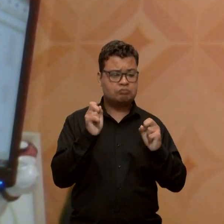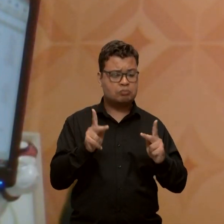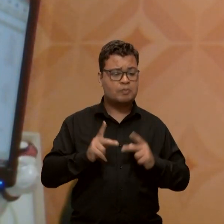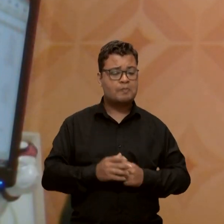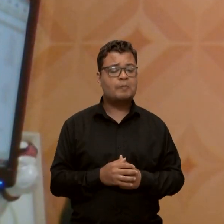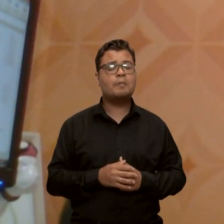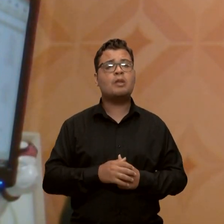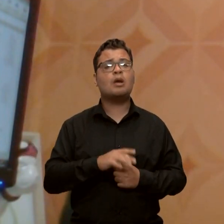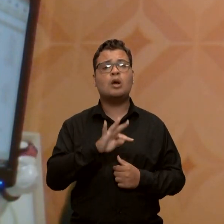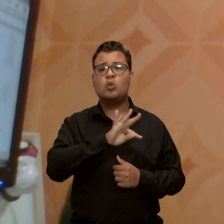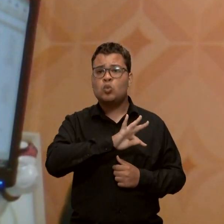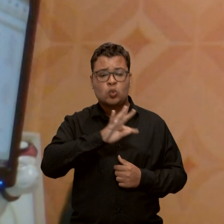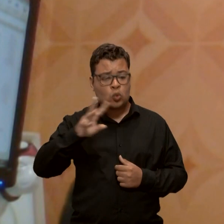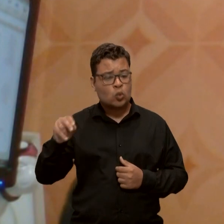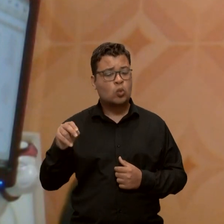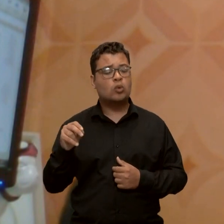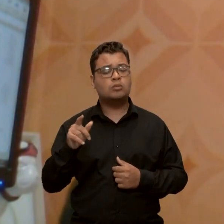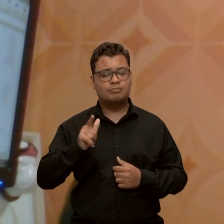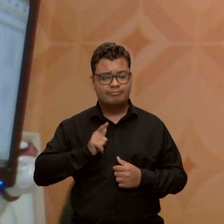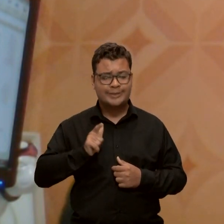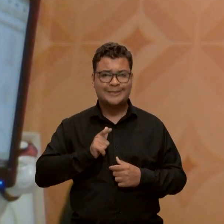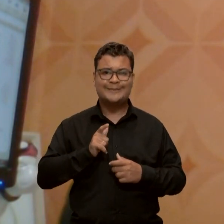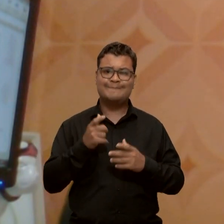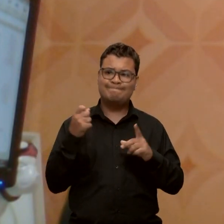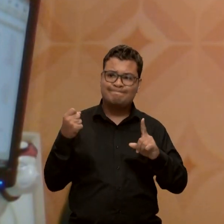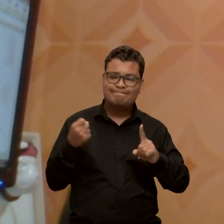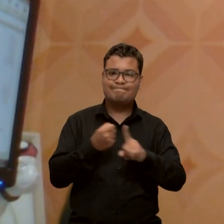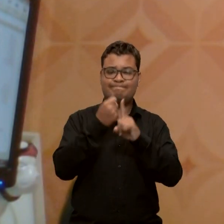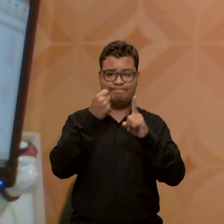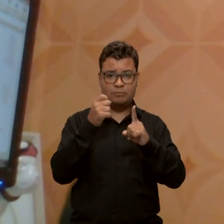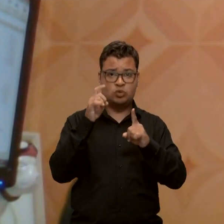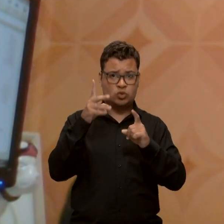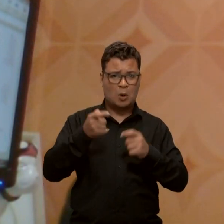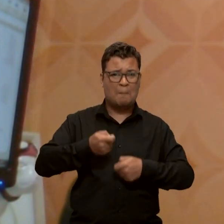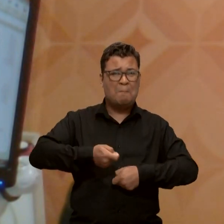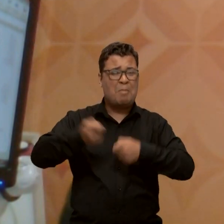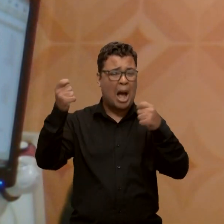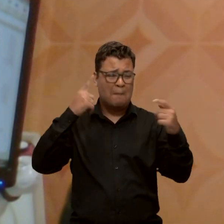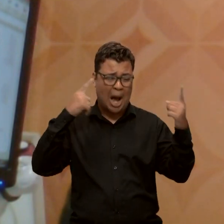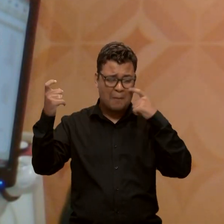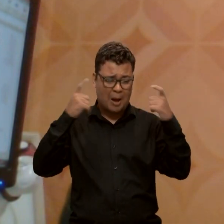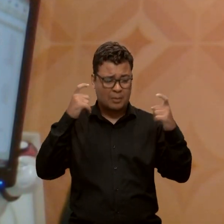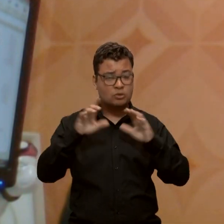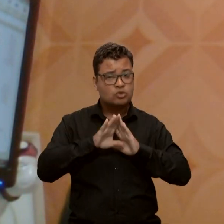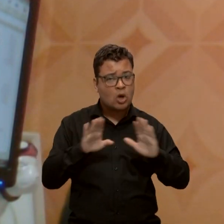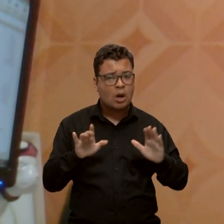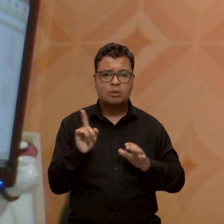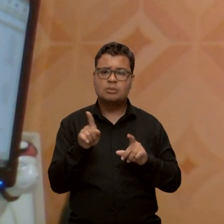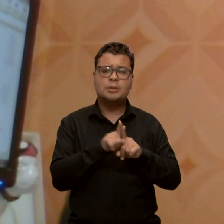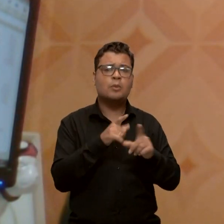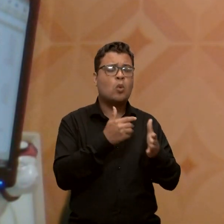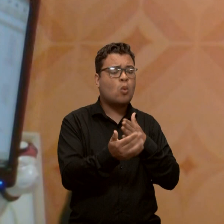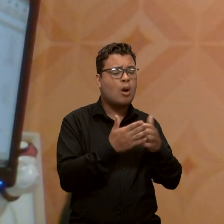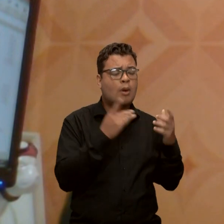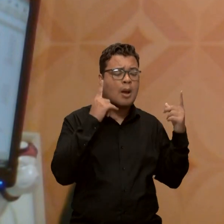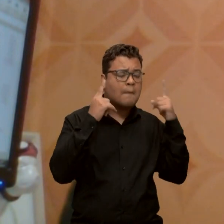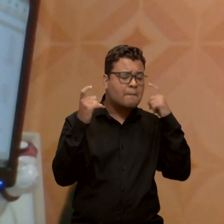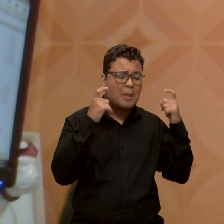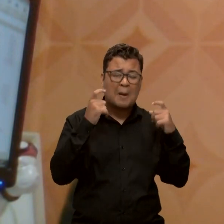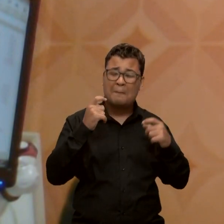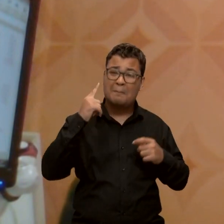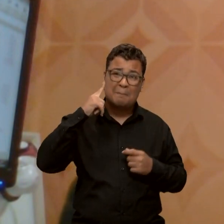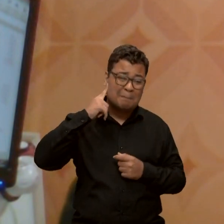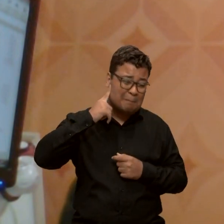Todos eles são afetados não só por fogos de artifício, mas qualquer ruído, né, estampido